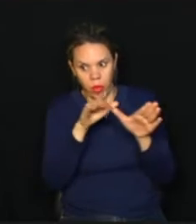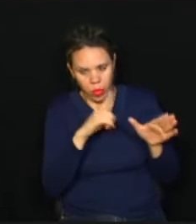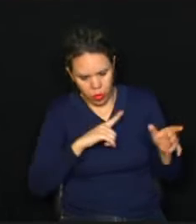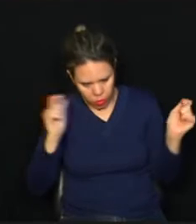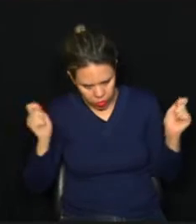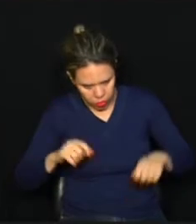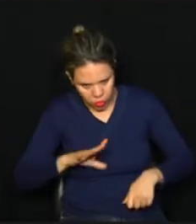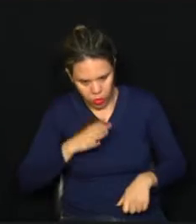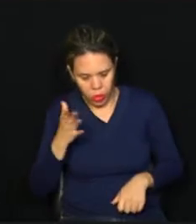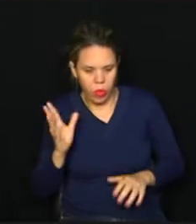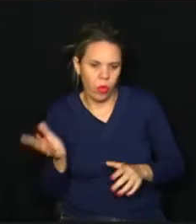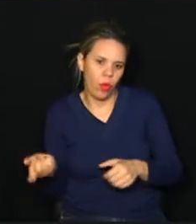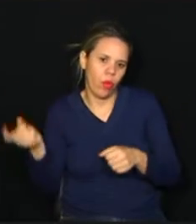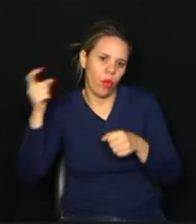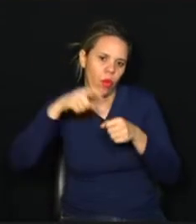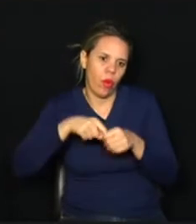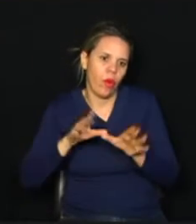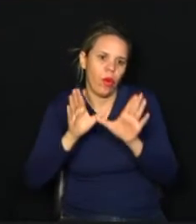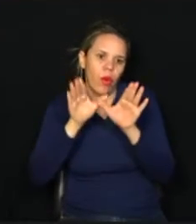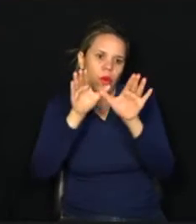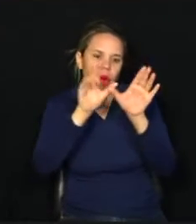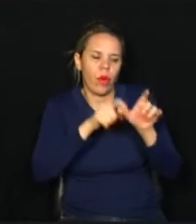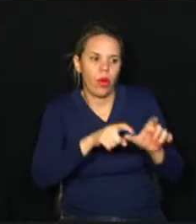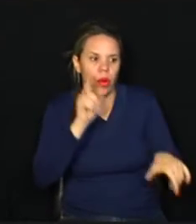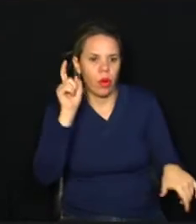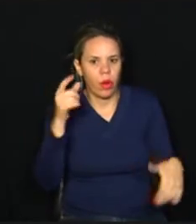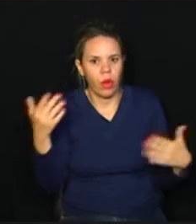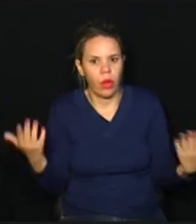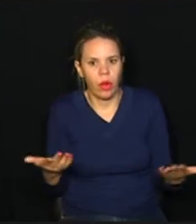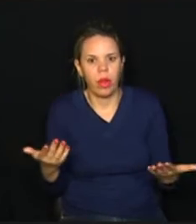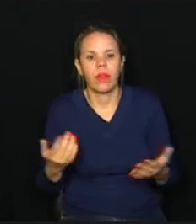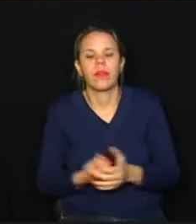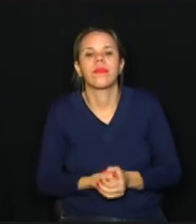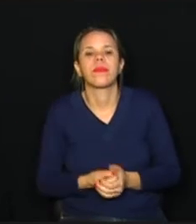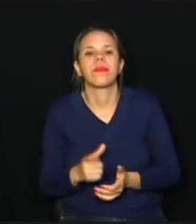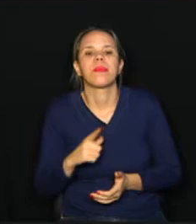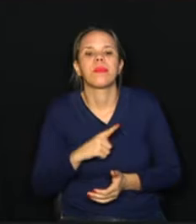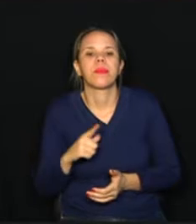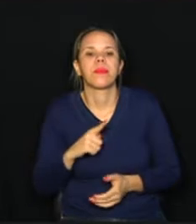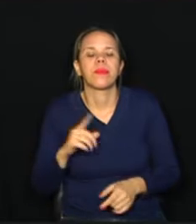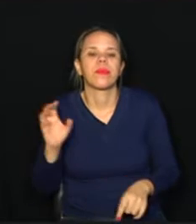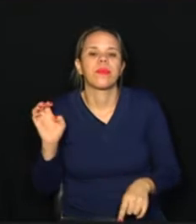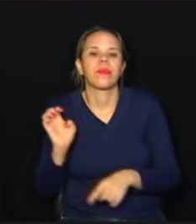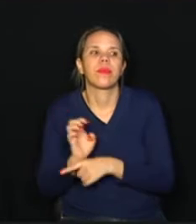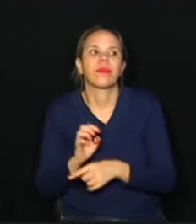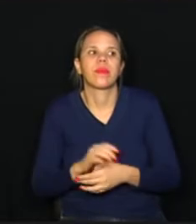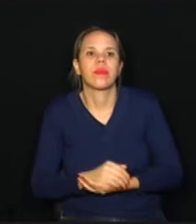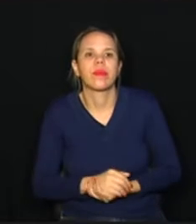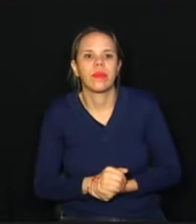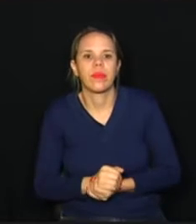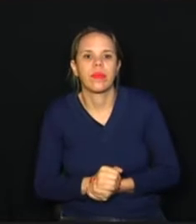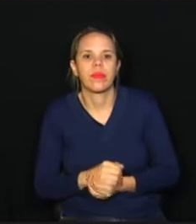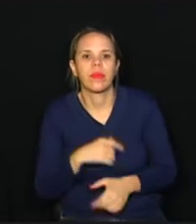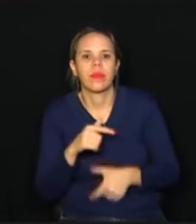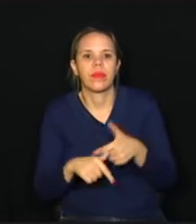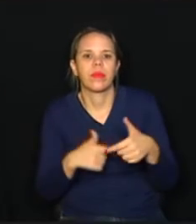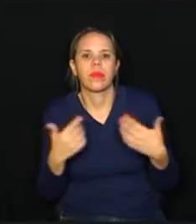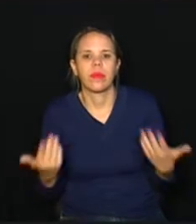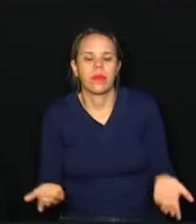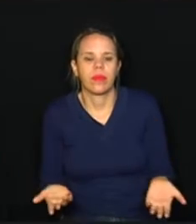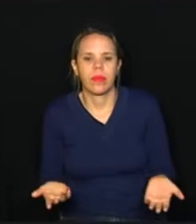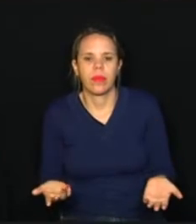que voltar a voar. Então, houve, por parte do Estado, esse trabalho